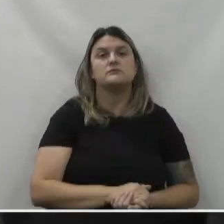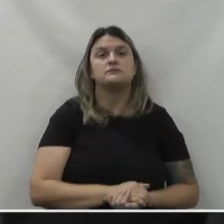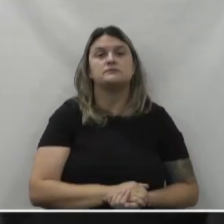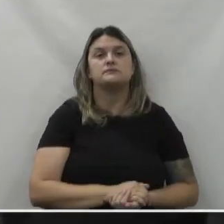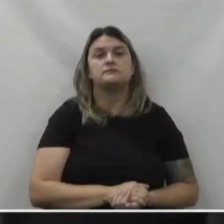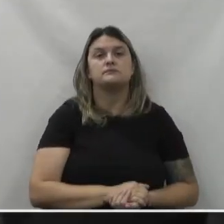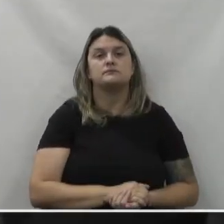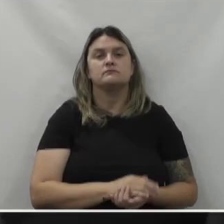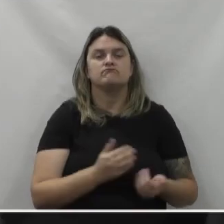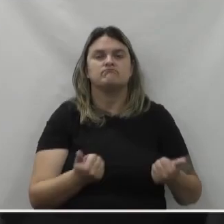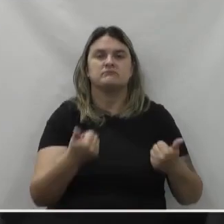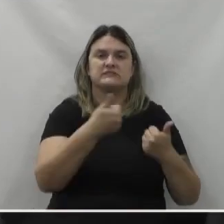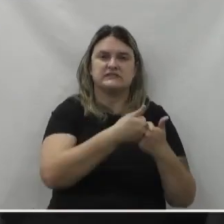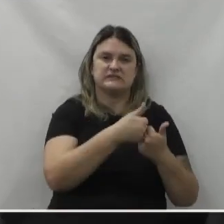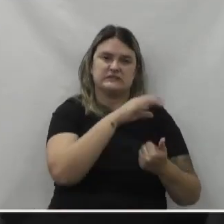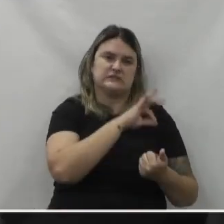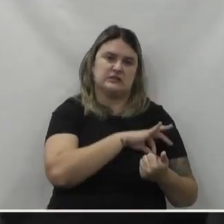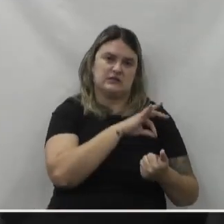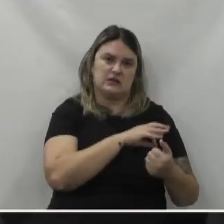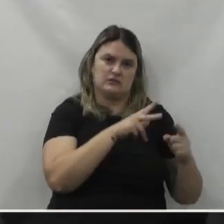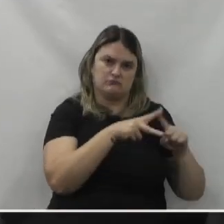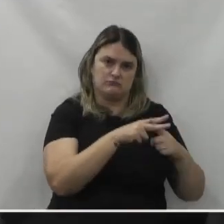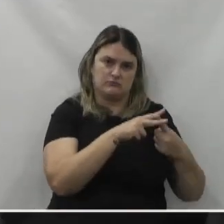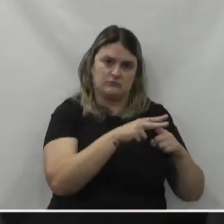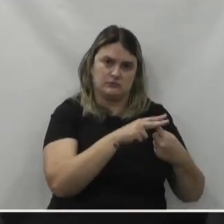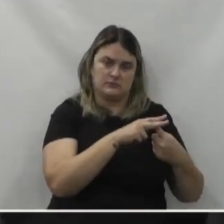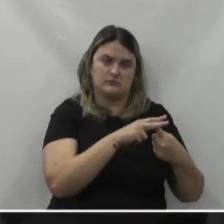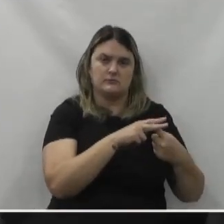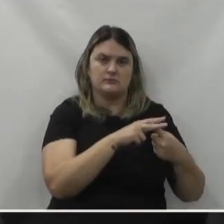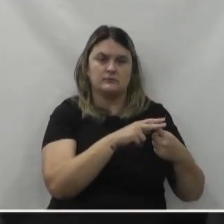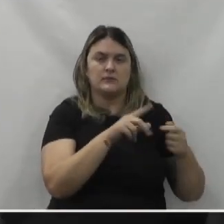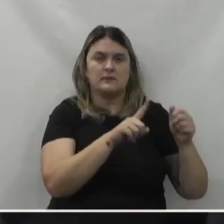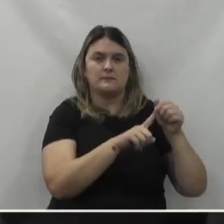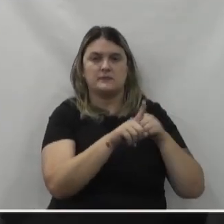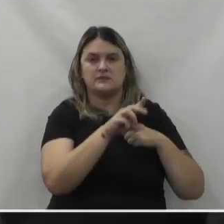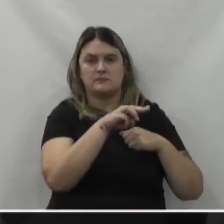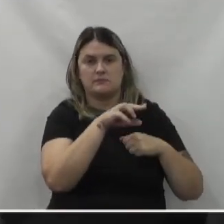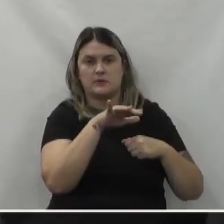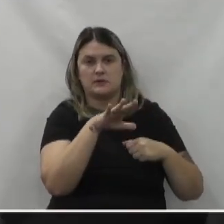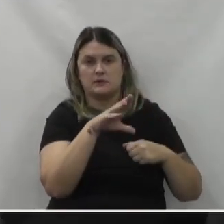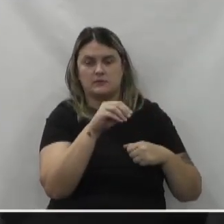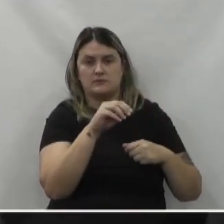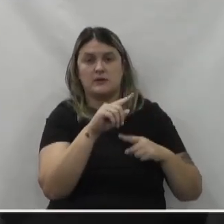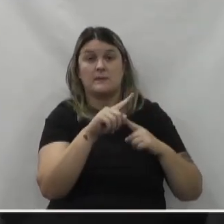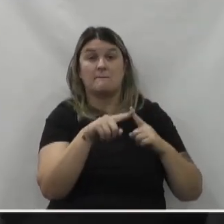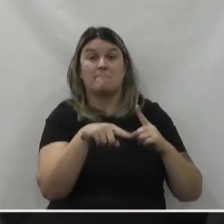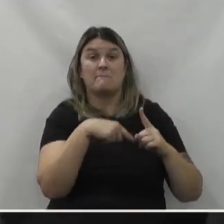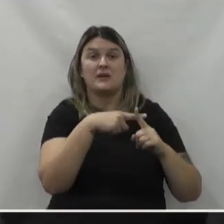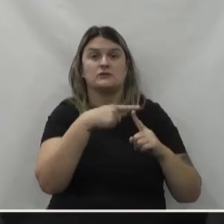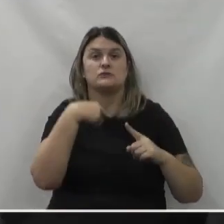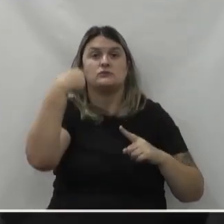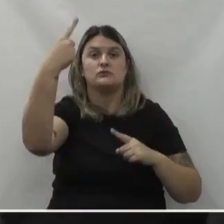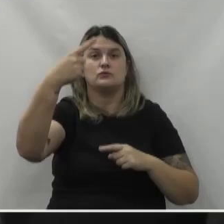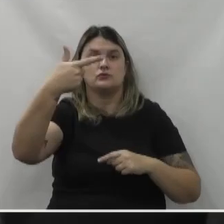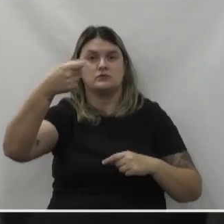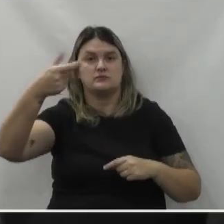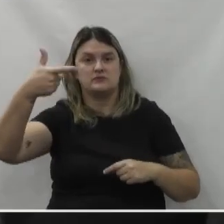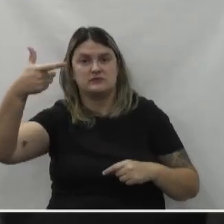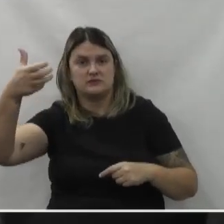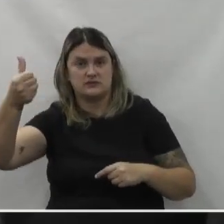A reposição ou reajuste acontece no mês de maio, mas a partir do ano